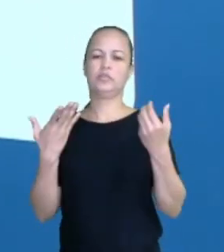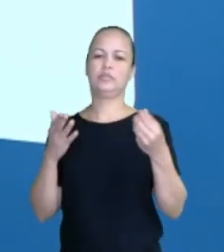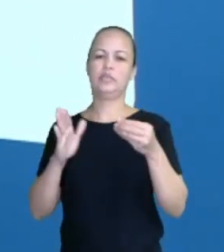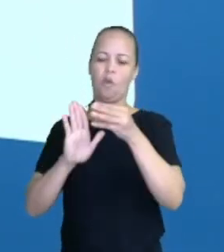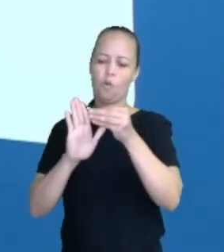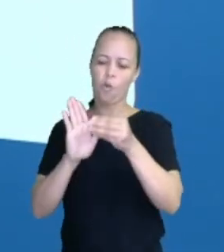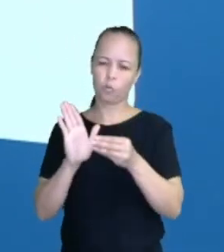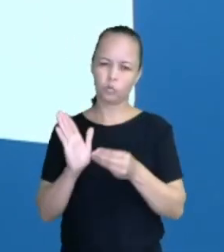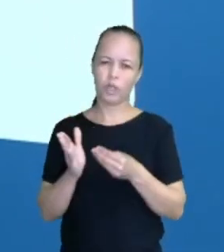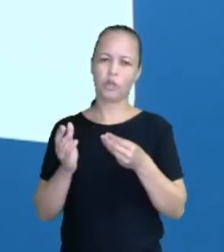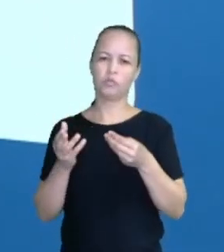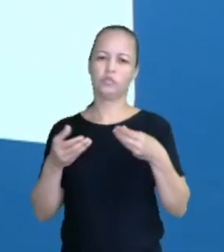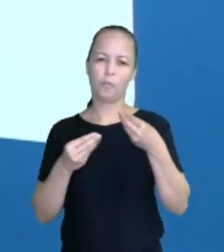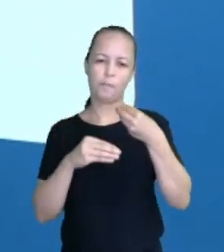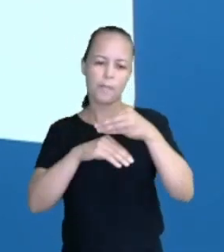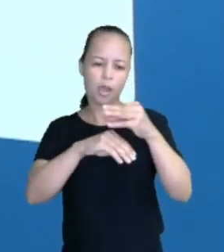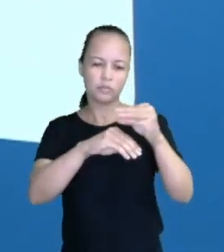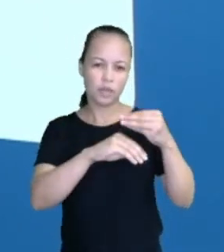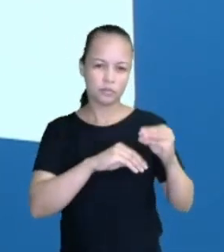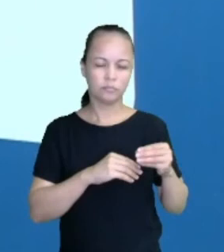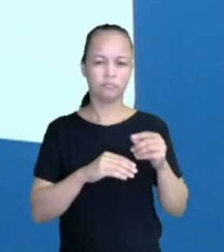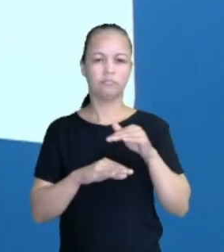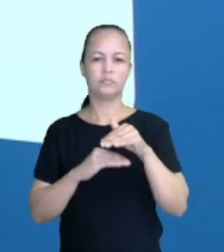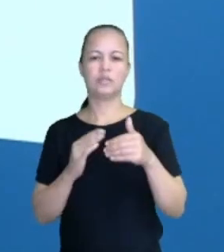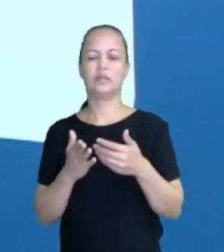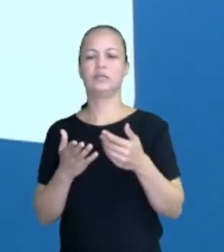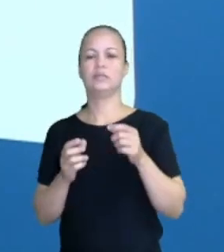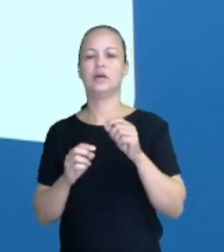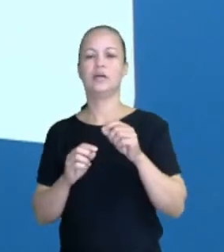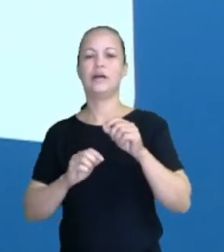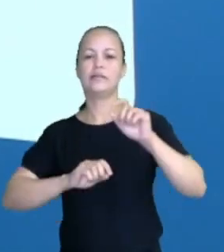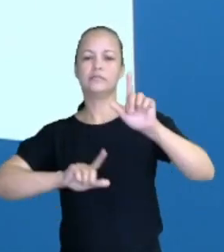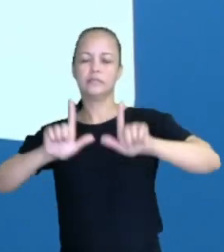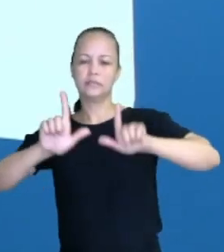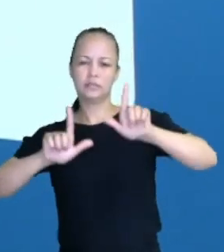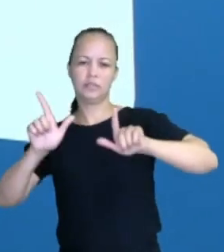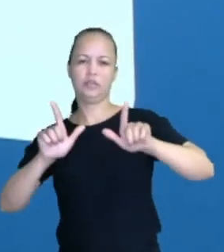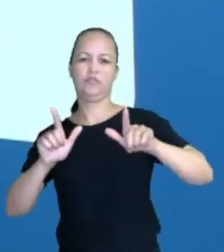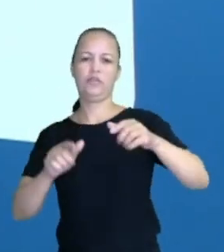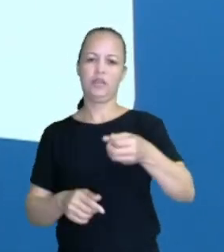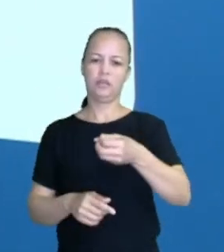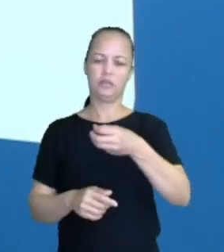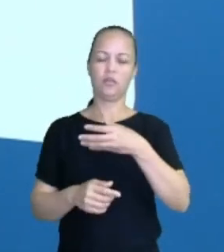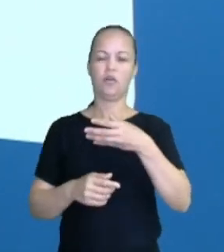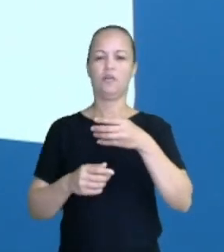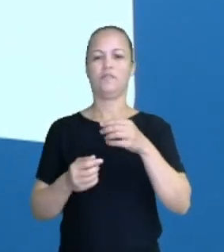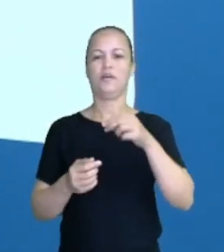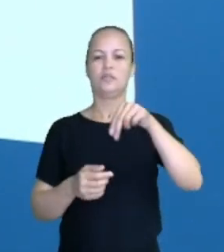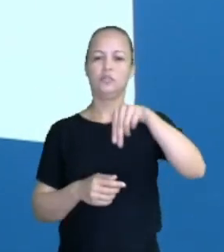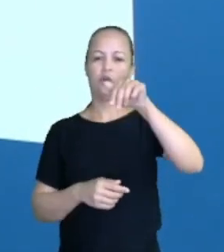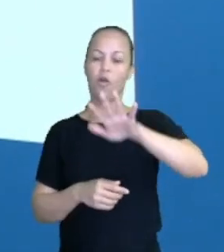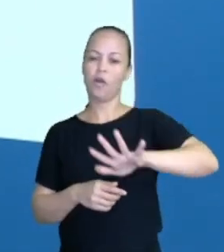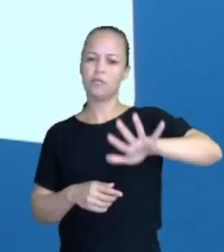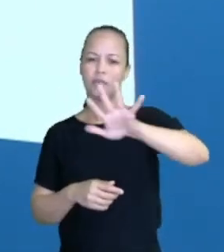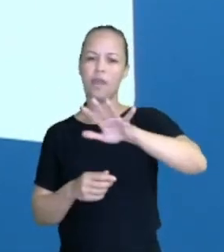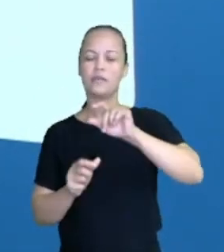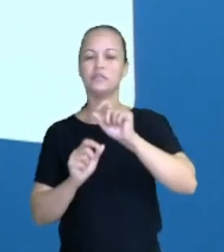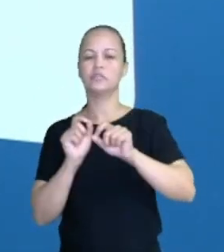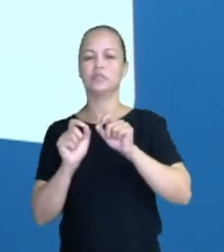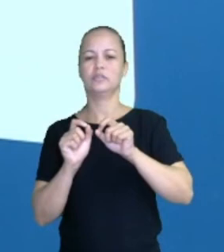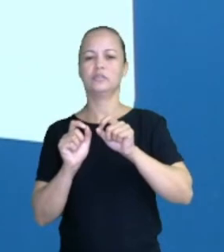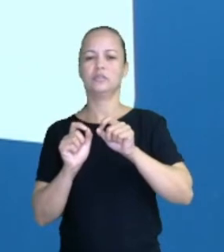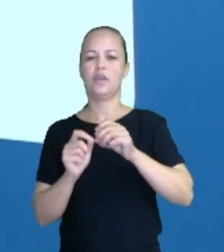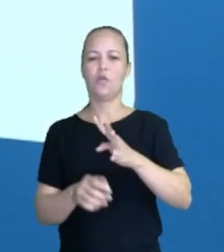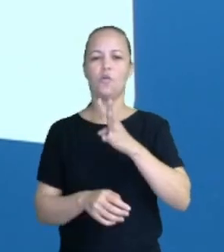vocês. Então, vai lá e acessa o canal da TV Nova Nordeste para que a gente sempre tenha esse aumento